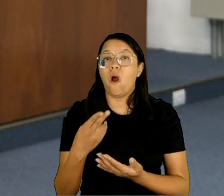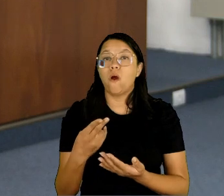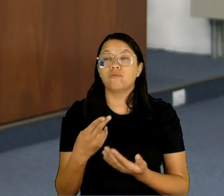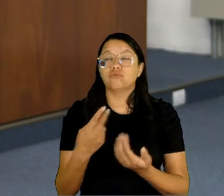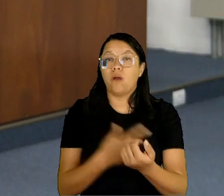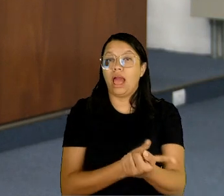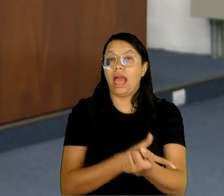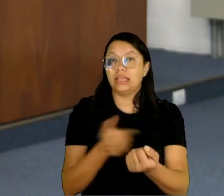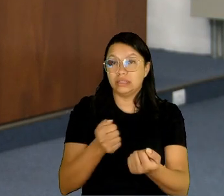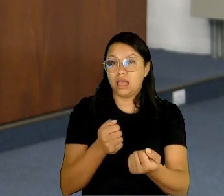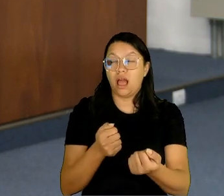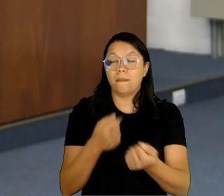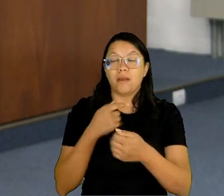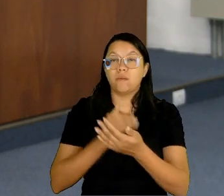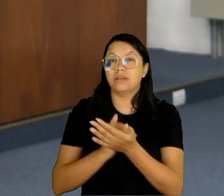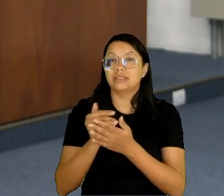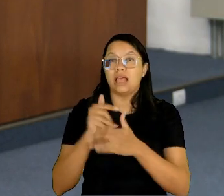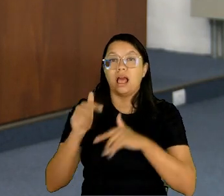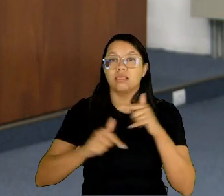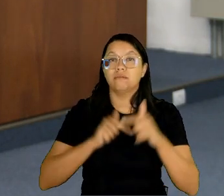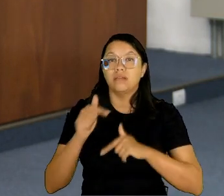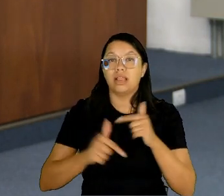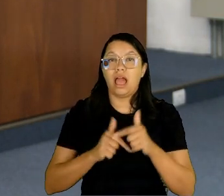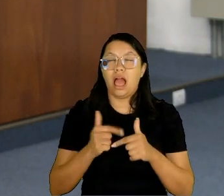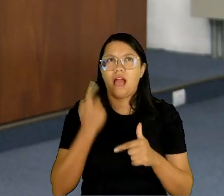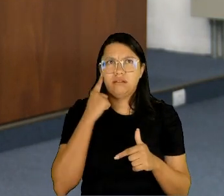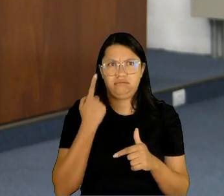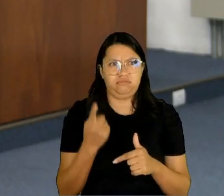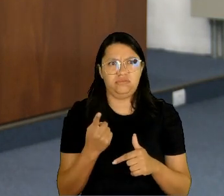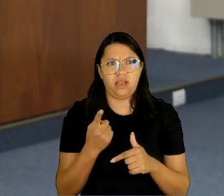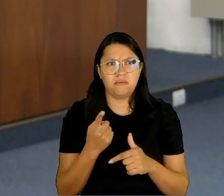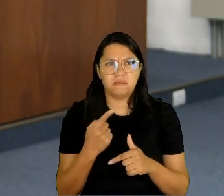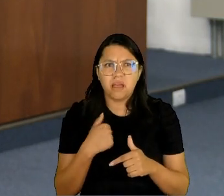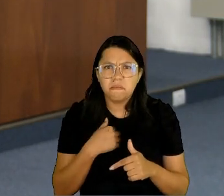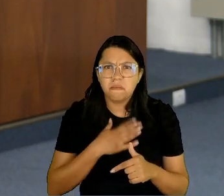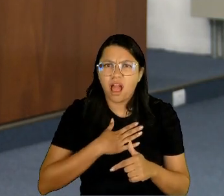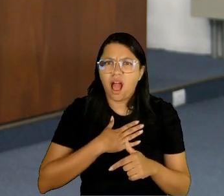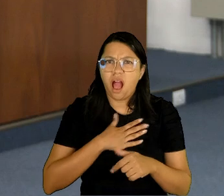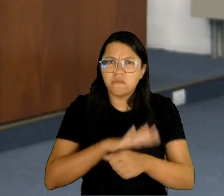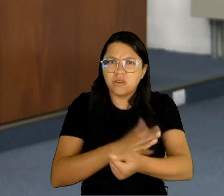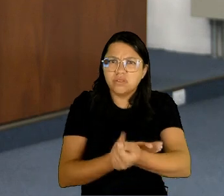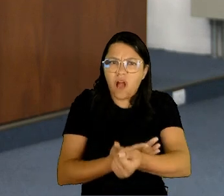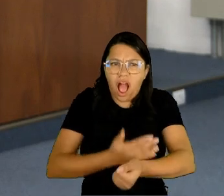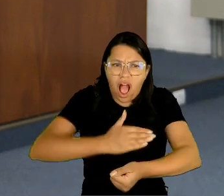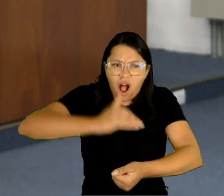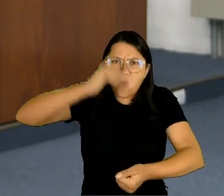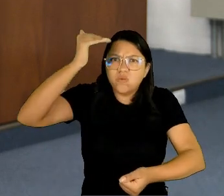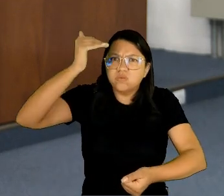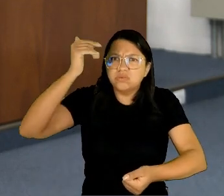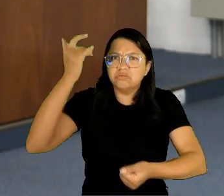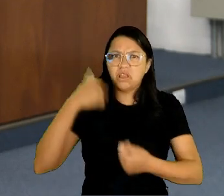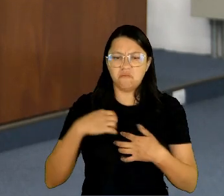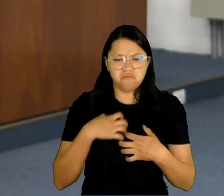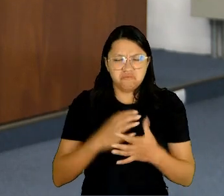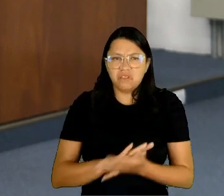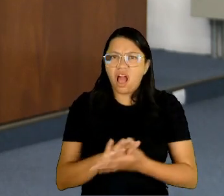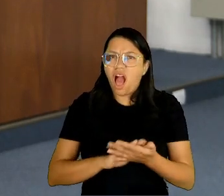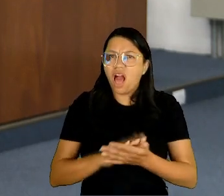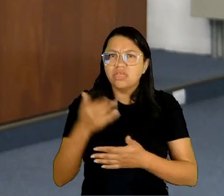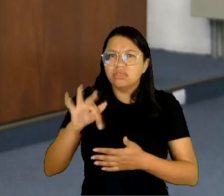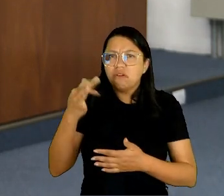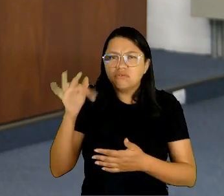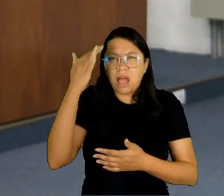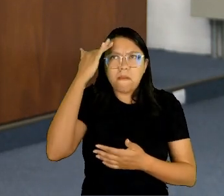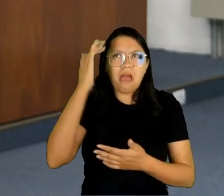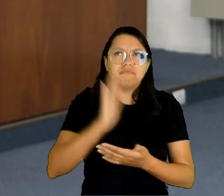exame admissional, no check-up do médico da empresa, medir a pressão e do nada a pressão está alta e ele fala, mas minha pressão nunca deu alta, eu não sinto nada, nem dor